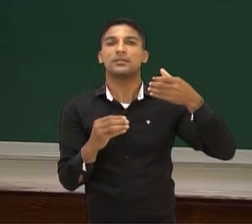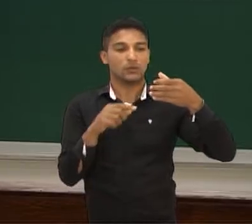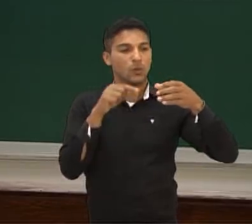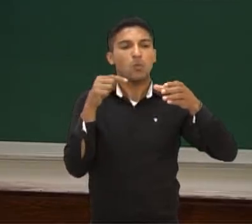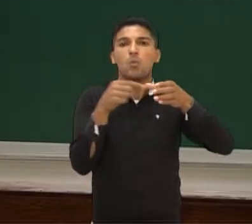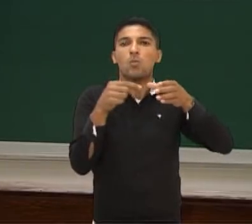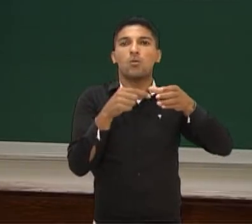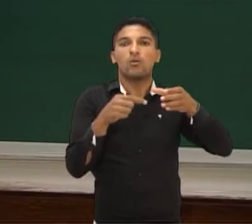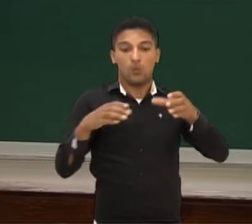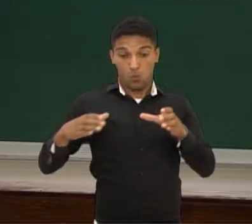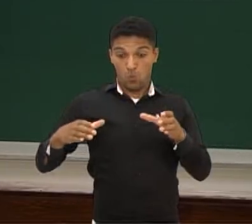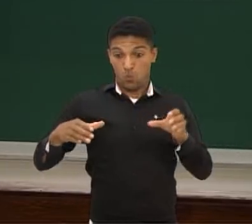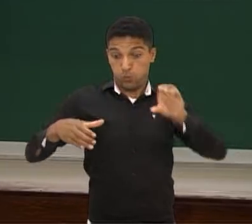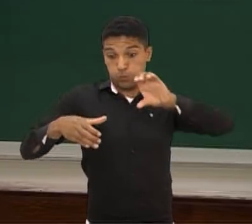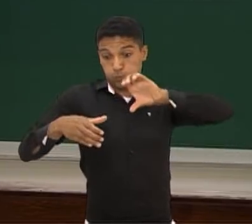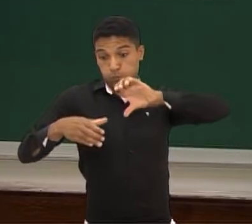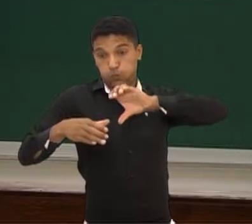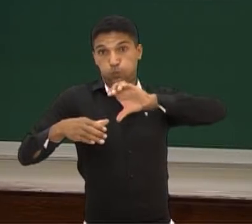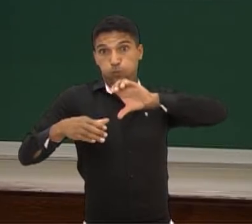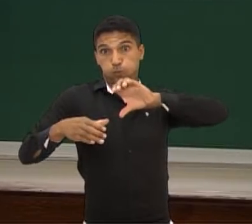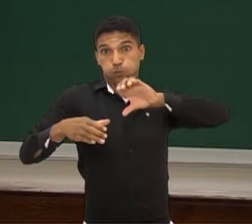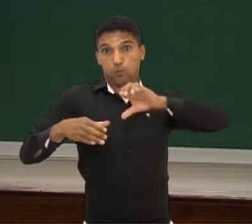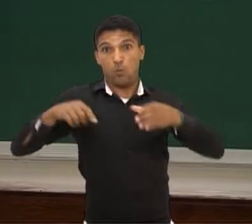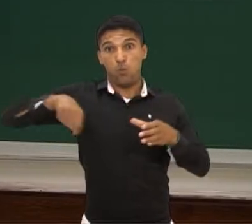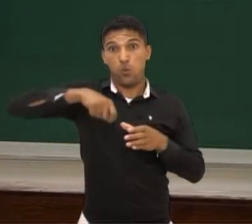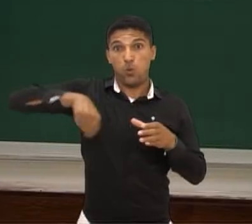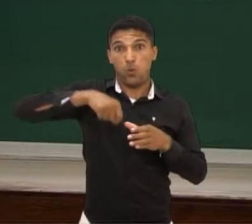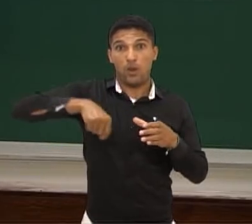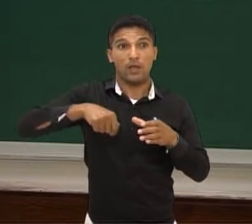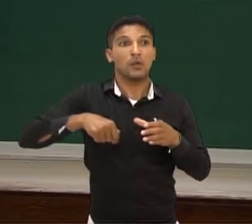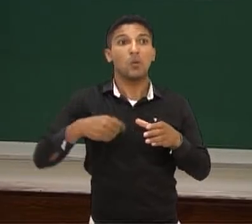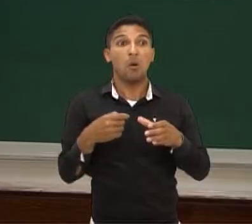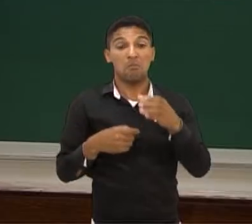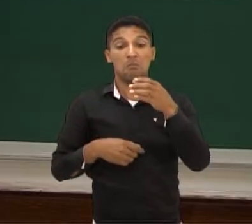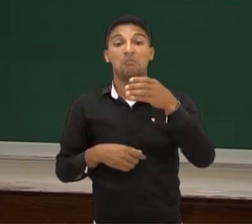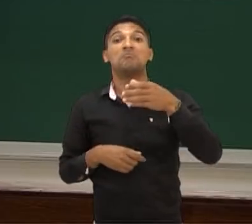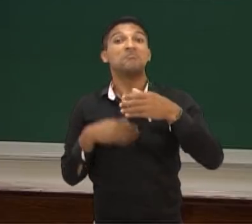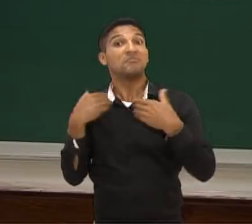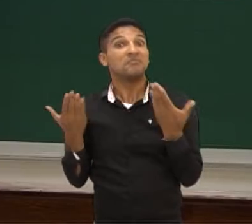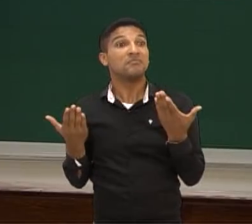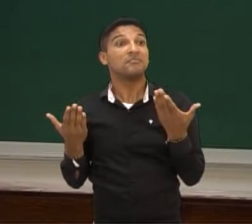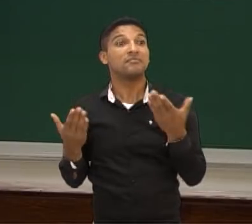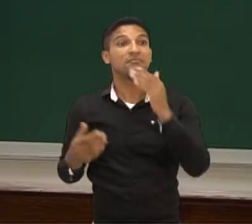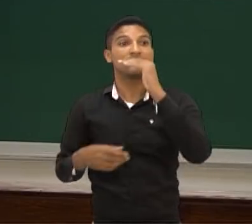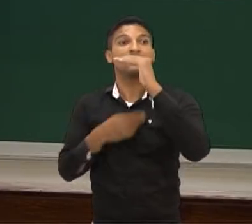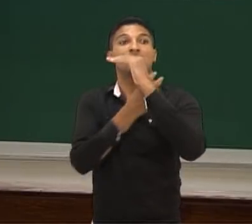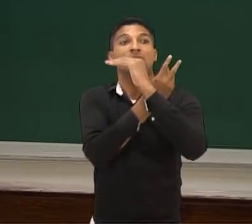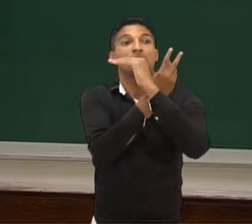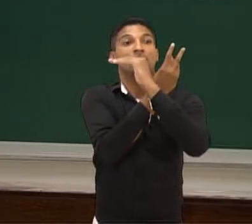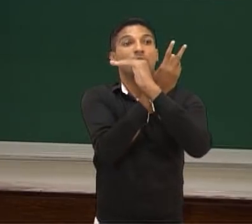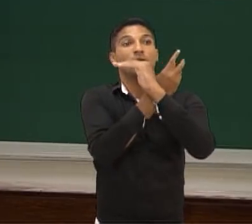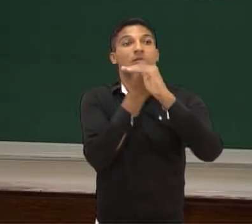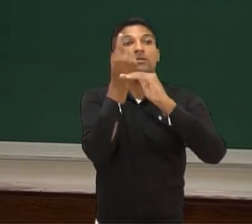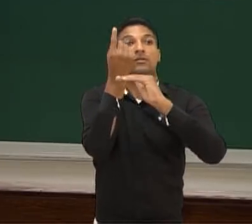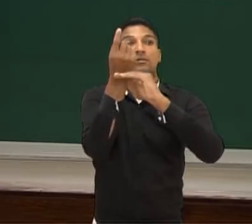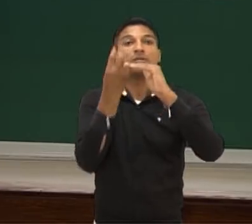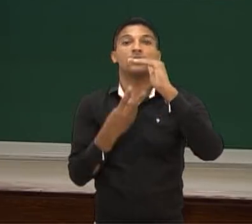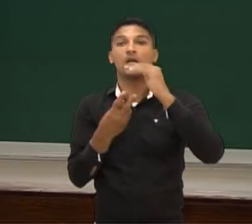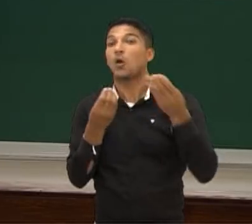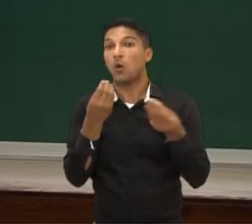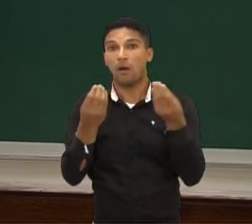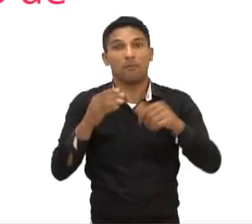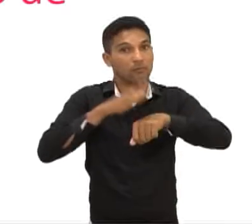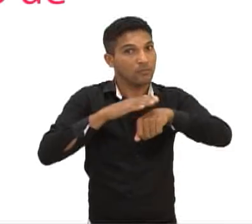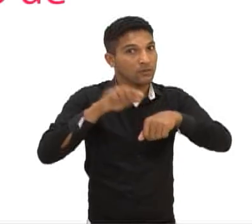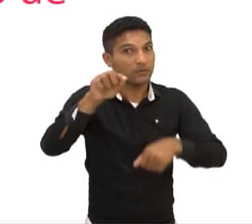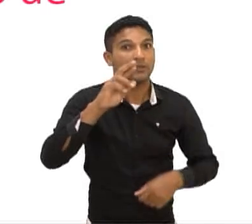né? Como que vai ser escrita, como que eu posso representar por figura e como que eu faço para ler, ok? Um tempinho